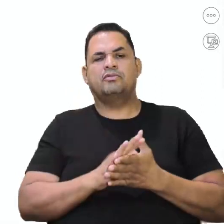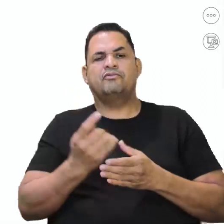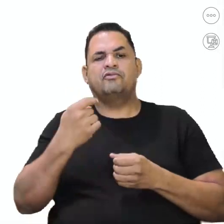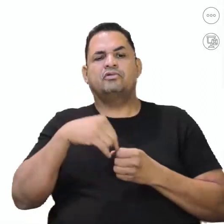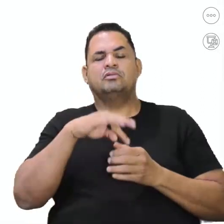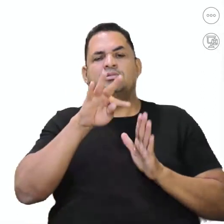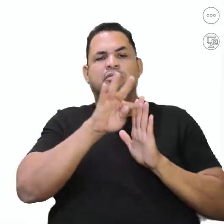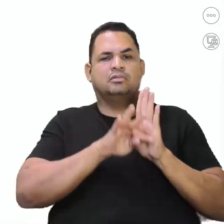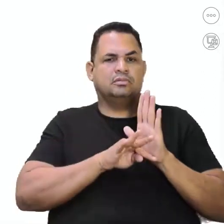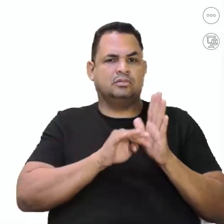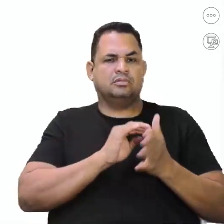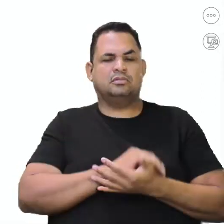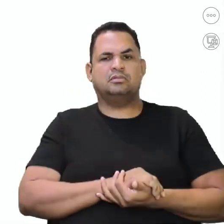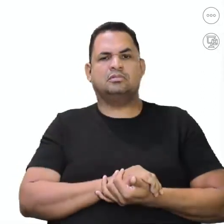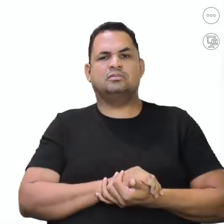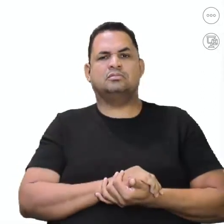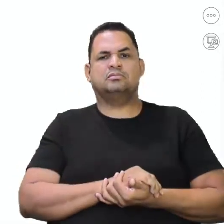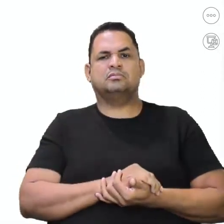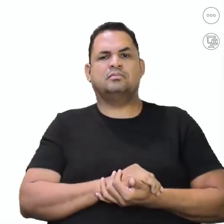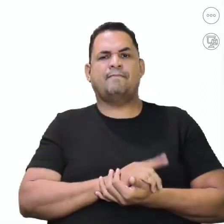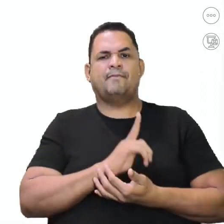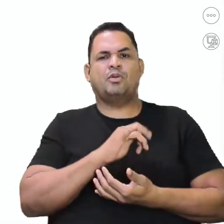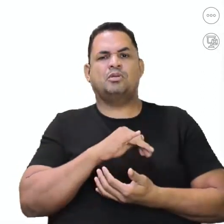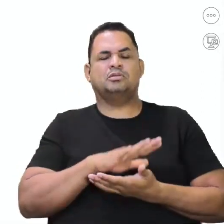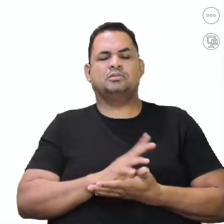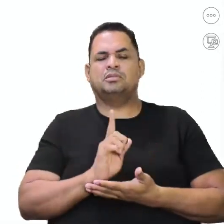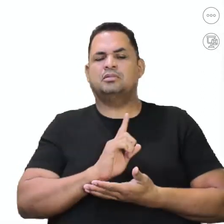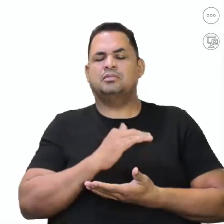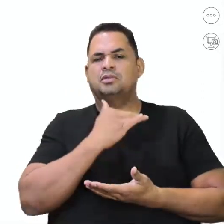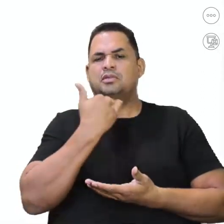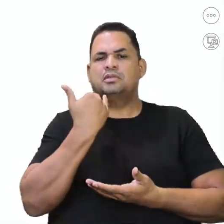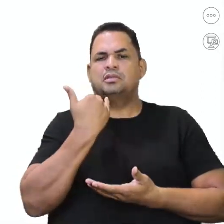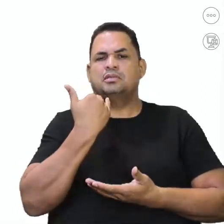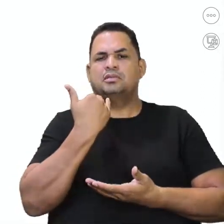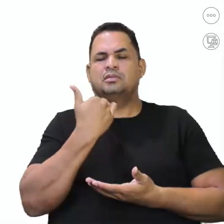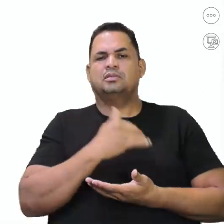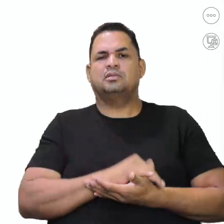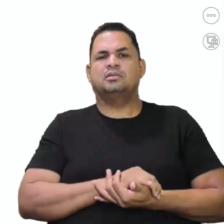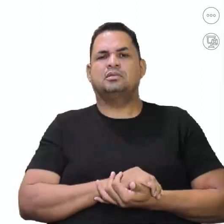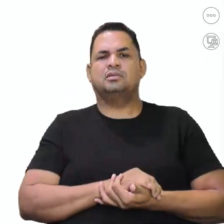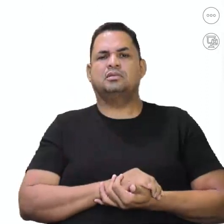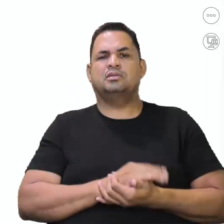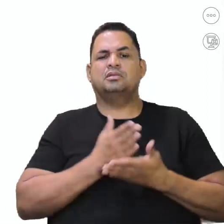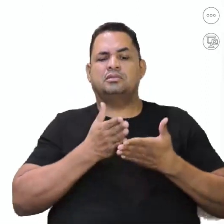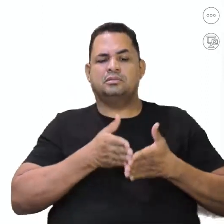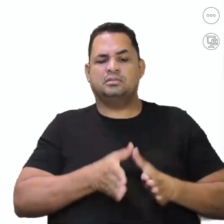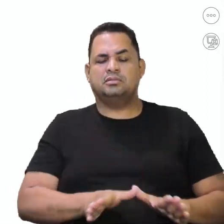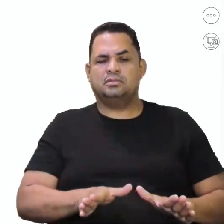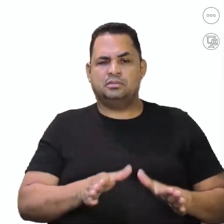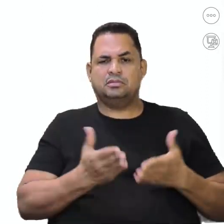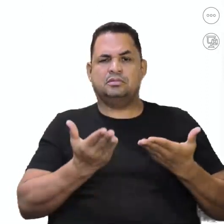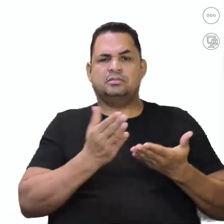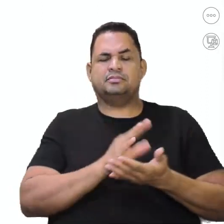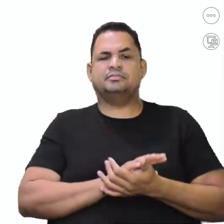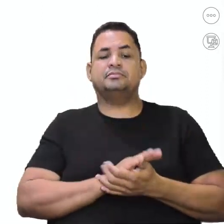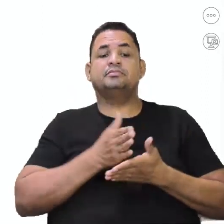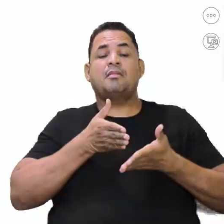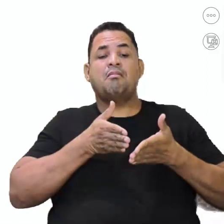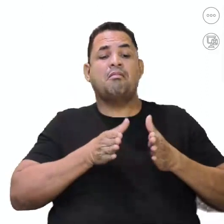texto. Born, para quem não sabe, não é morrer. Born é nascer.